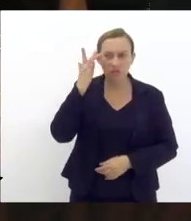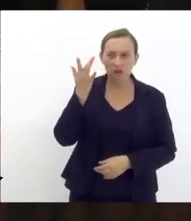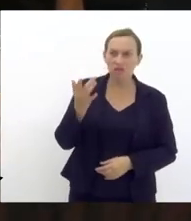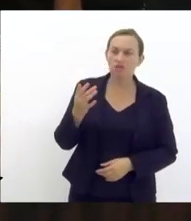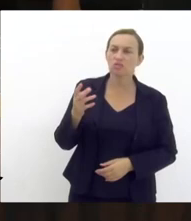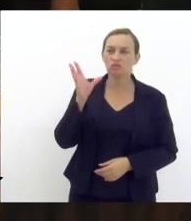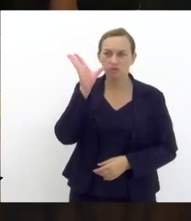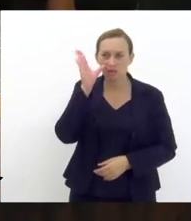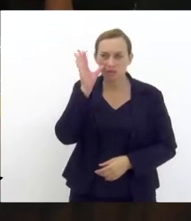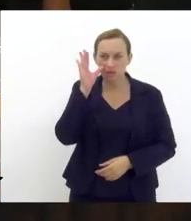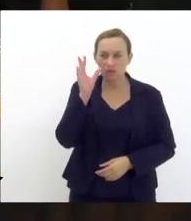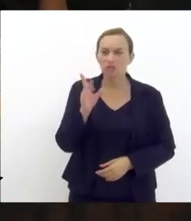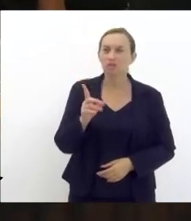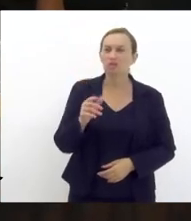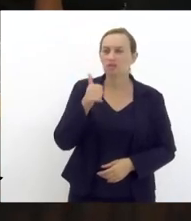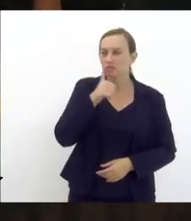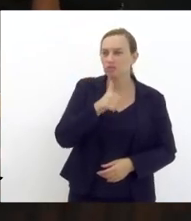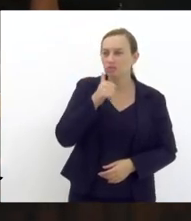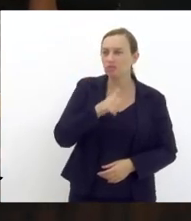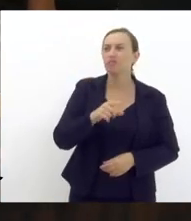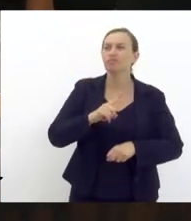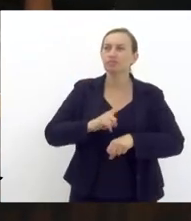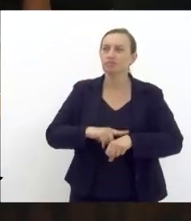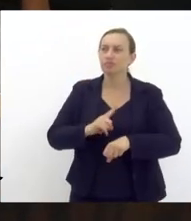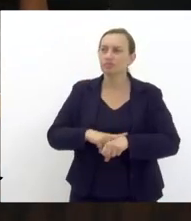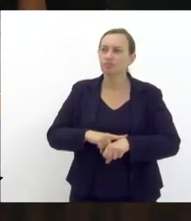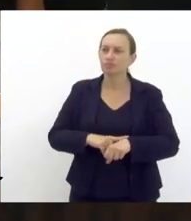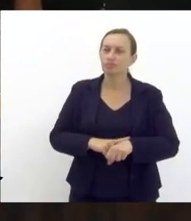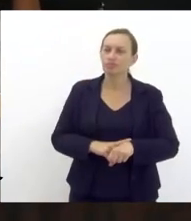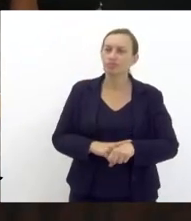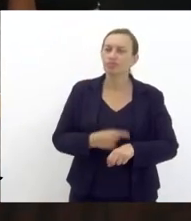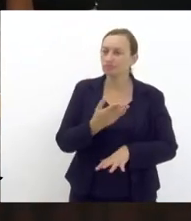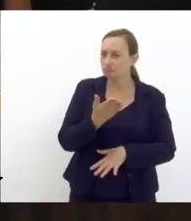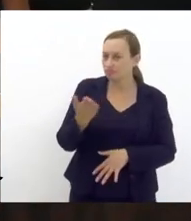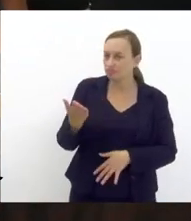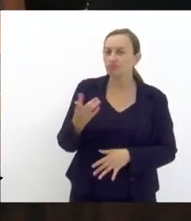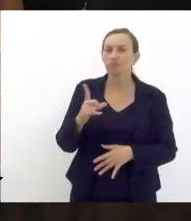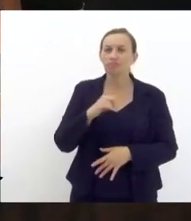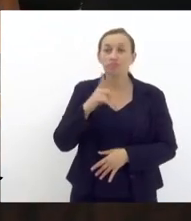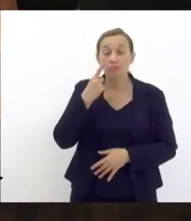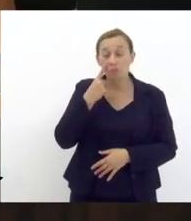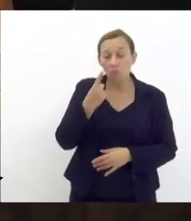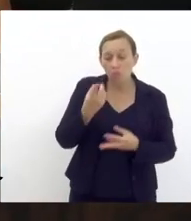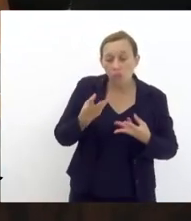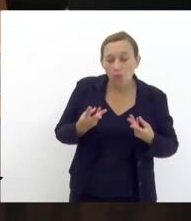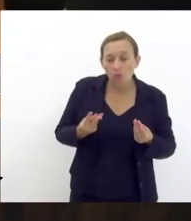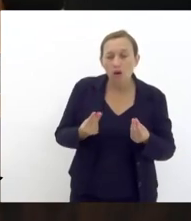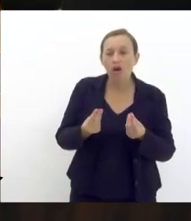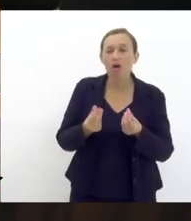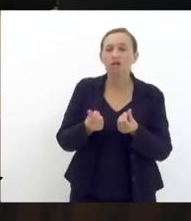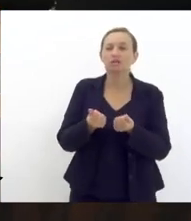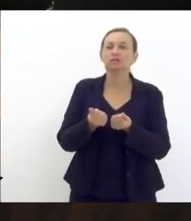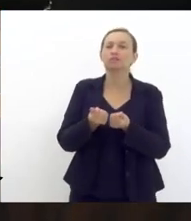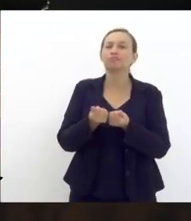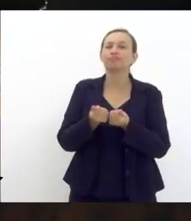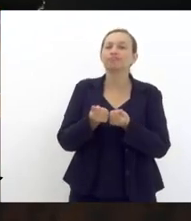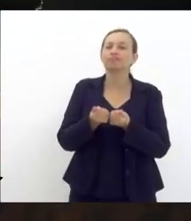isso muito interessante isso aí Mulheres nesse momento né Realmente vocês têm uma um olhar mais